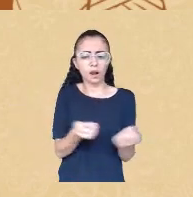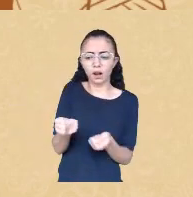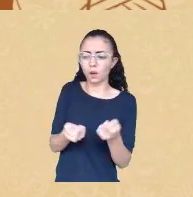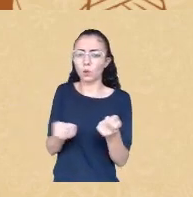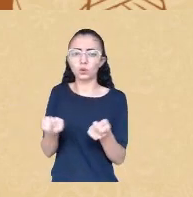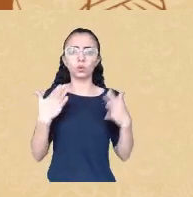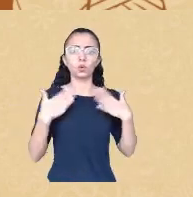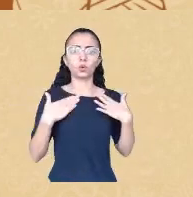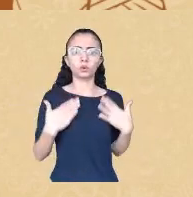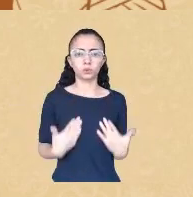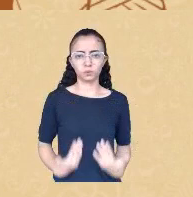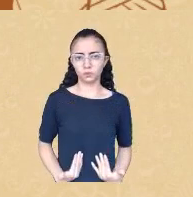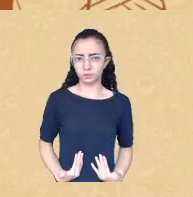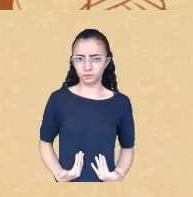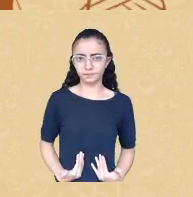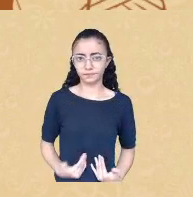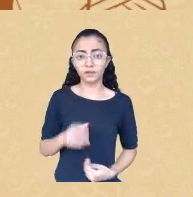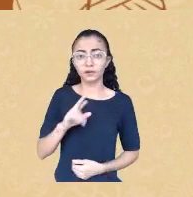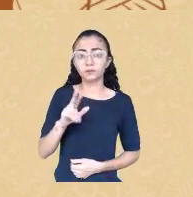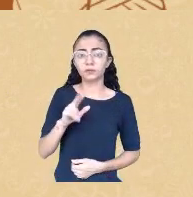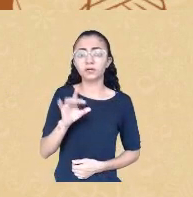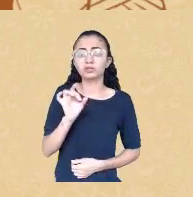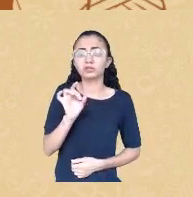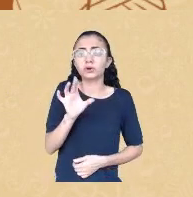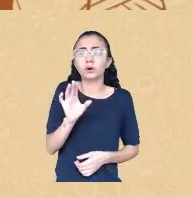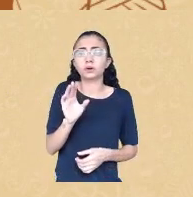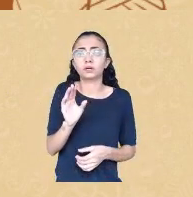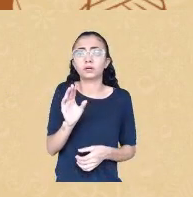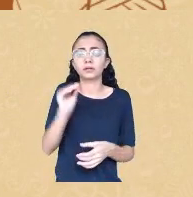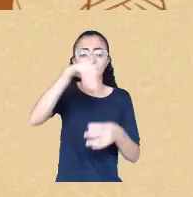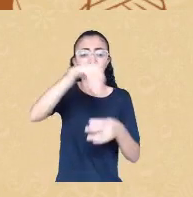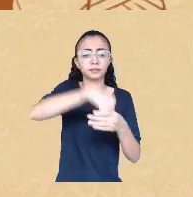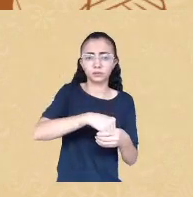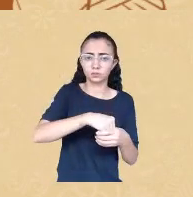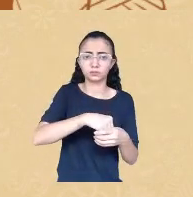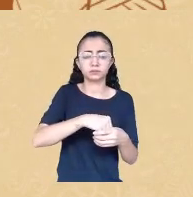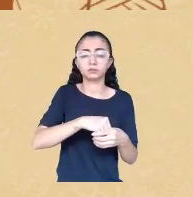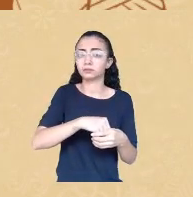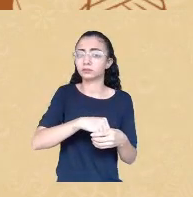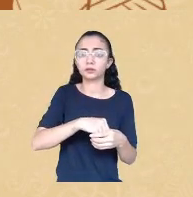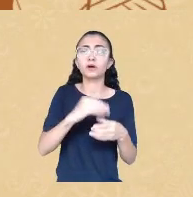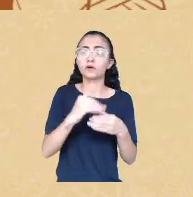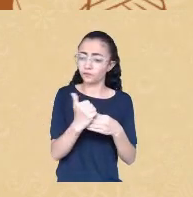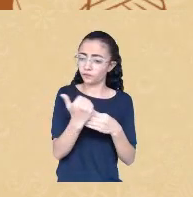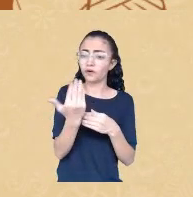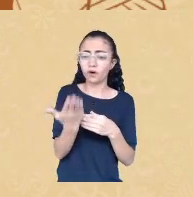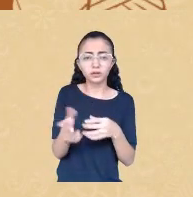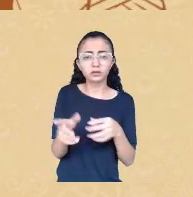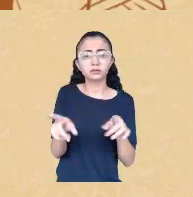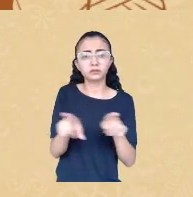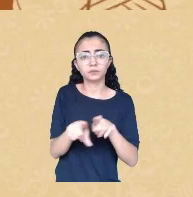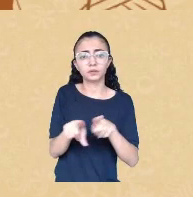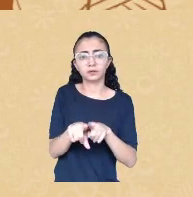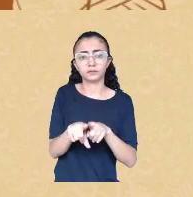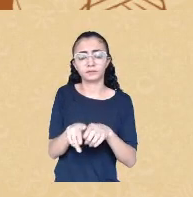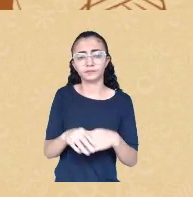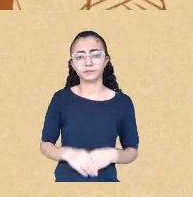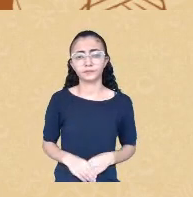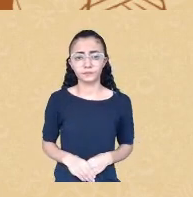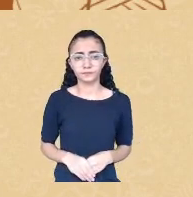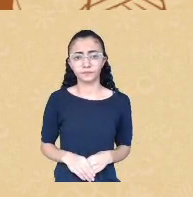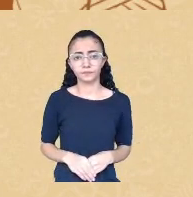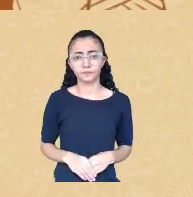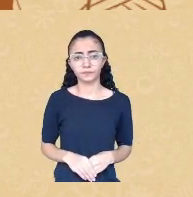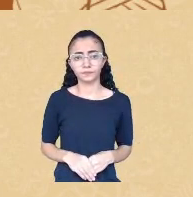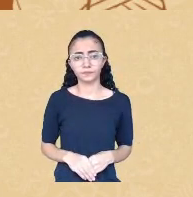dentro desses muros, mas nós que estamos fora desses muros também. De tentar nos